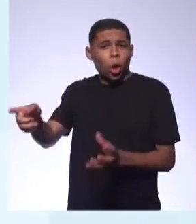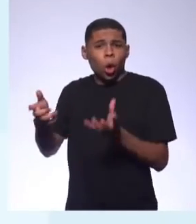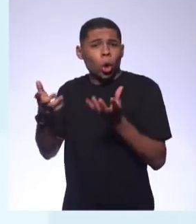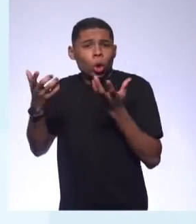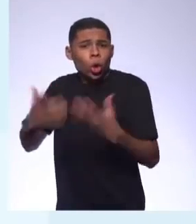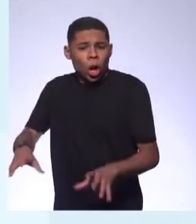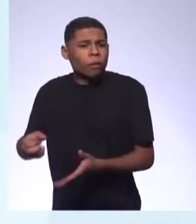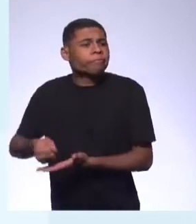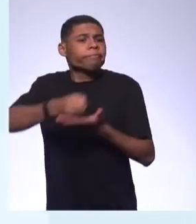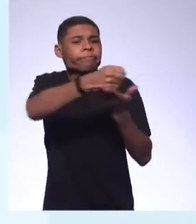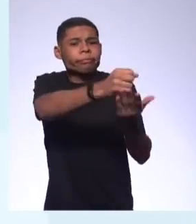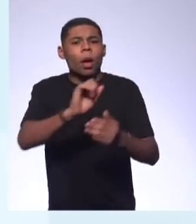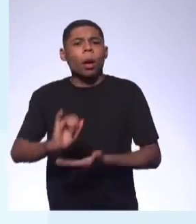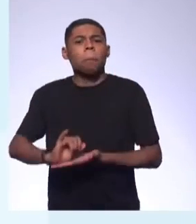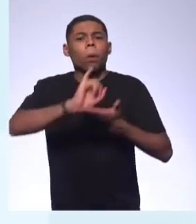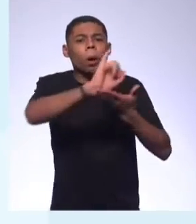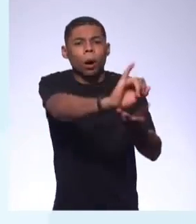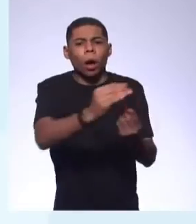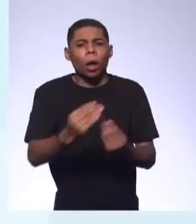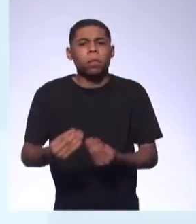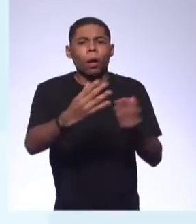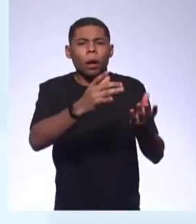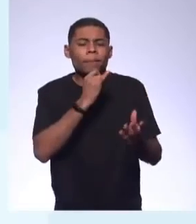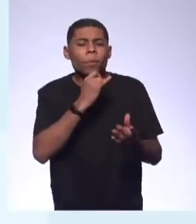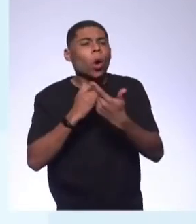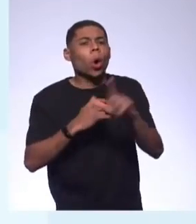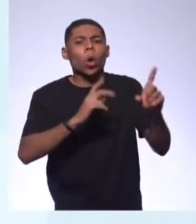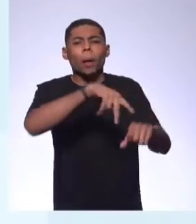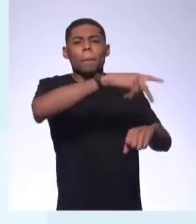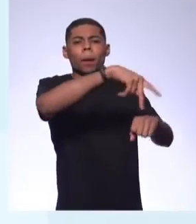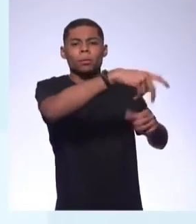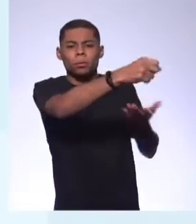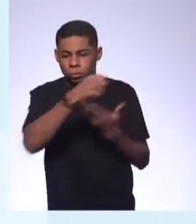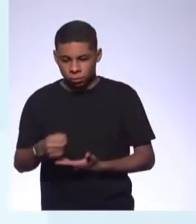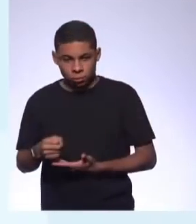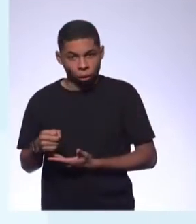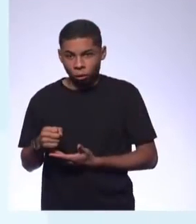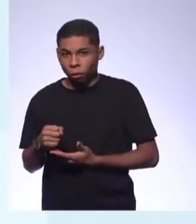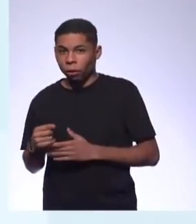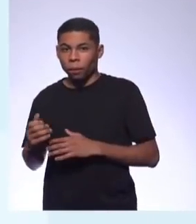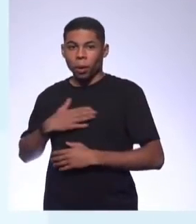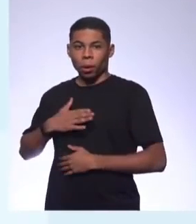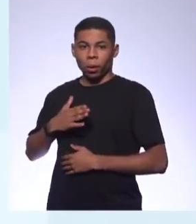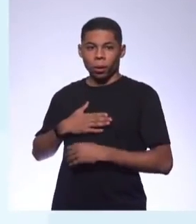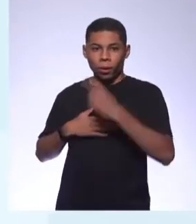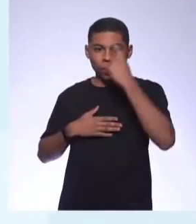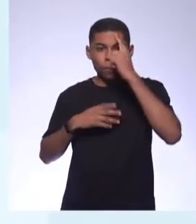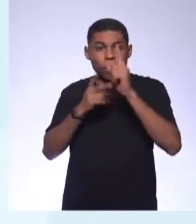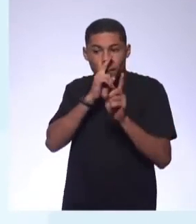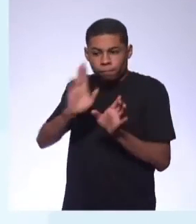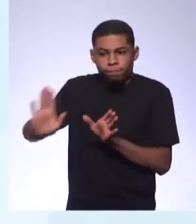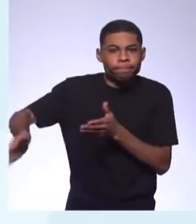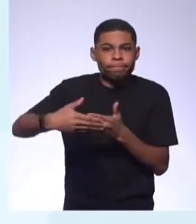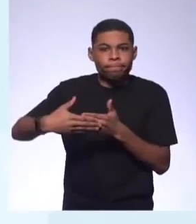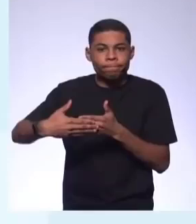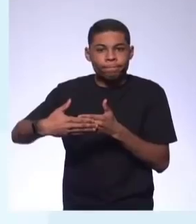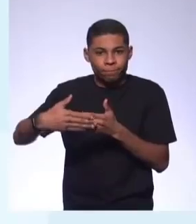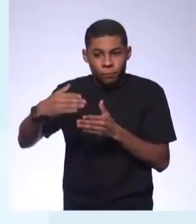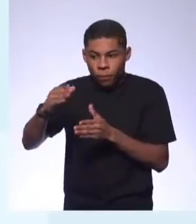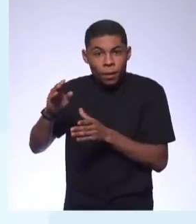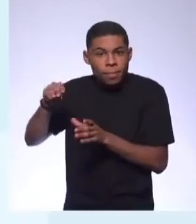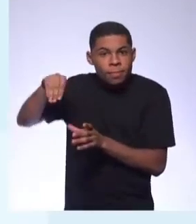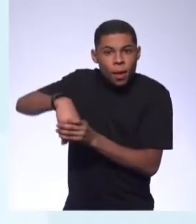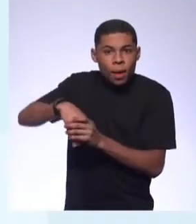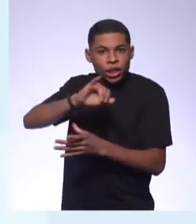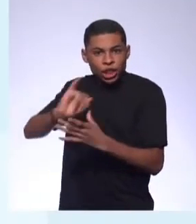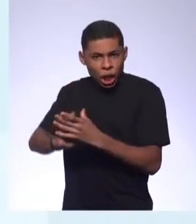importar produtos que viessem de outros países. Então, a China fechou-se no mercado interno, mas,